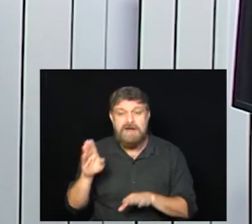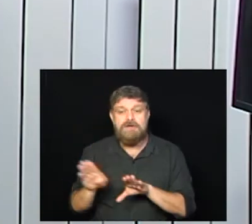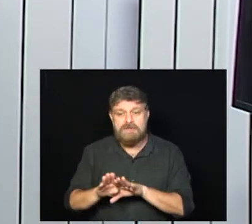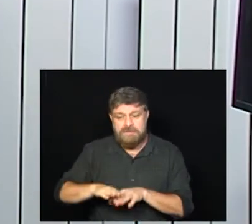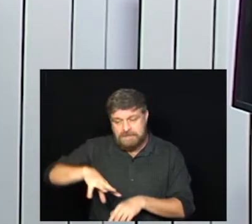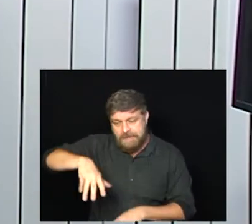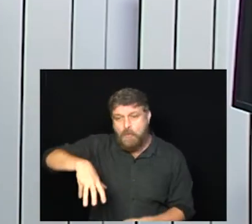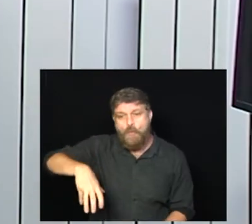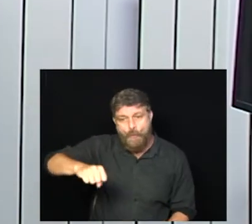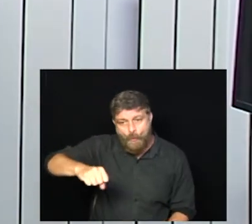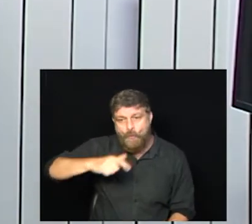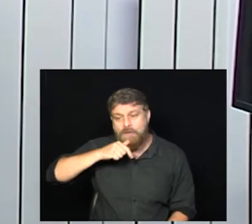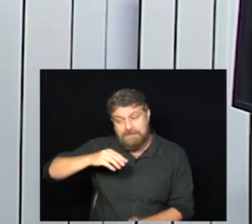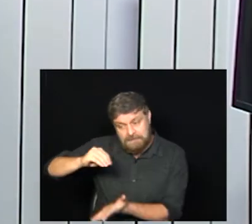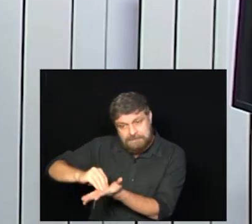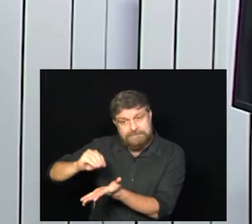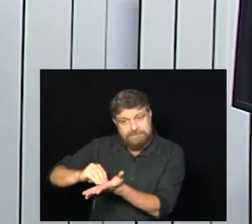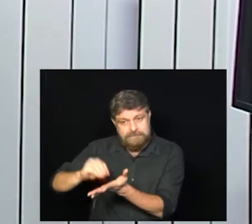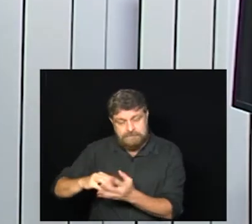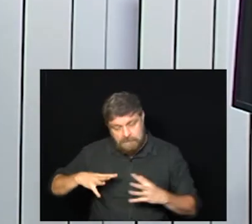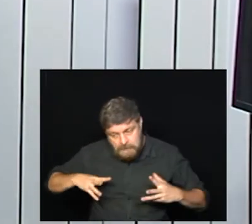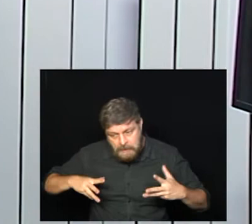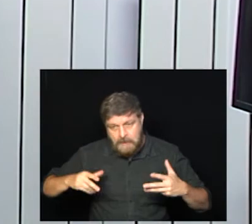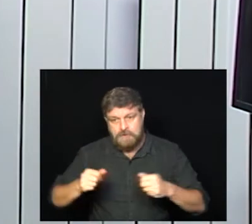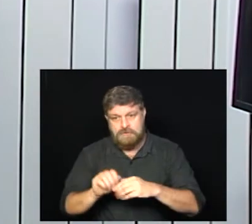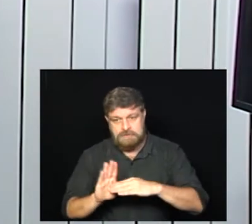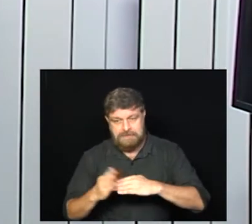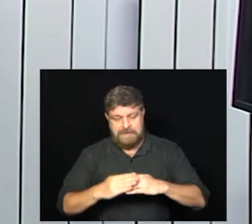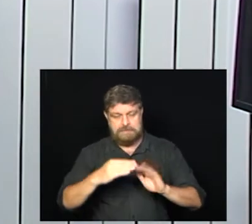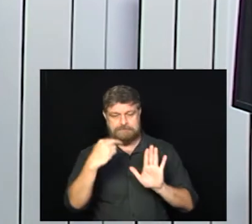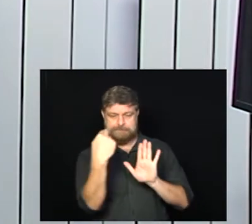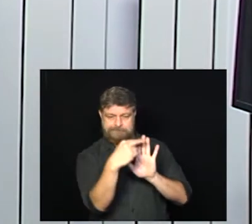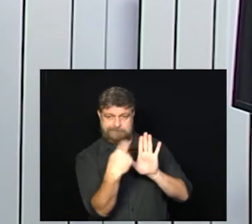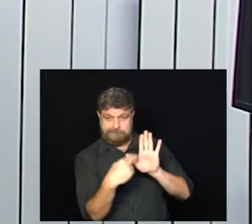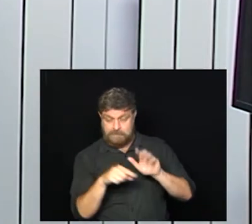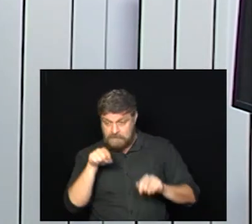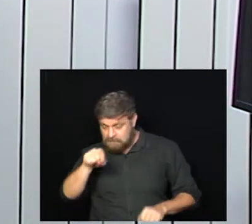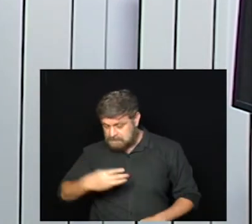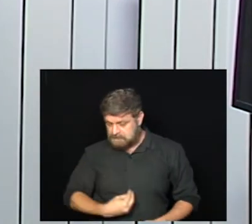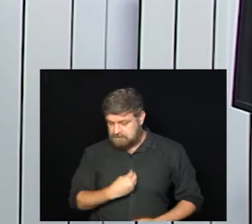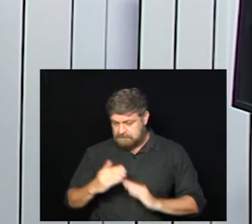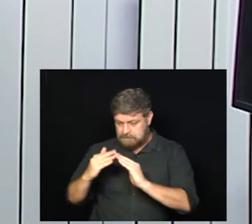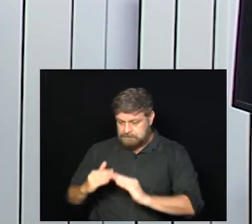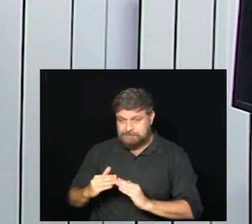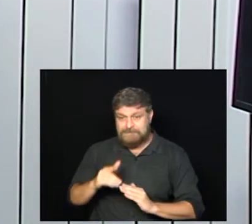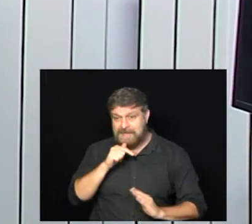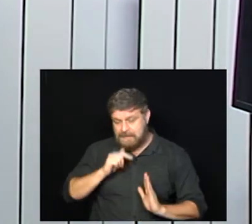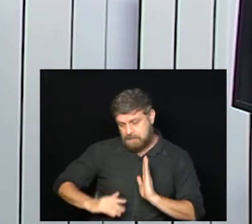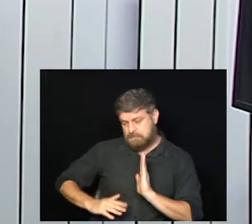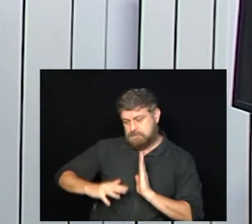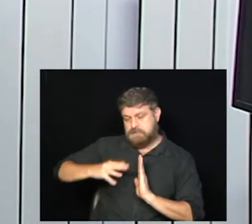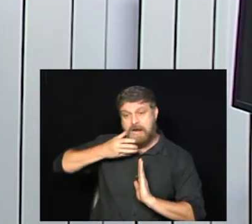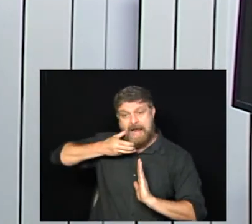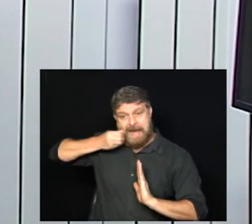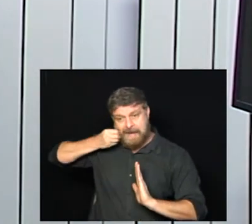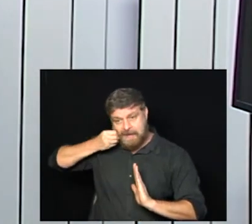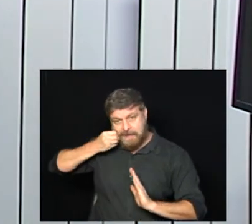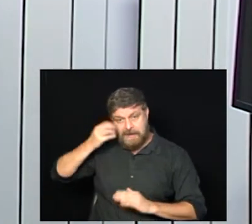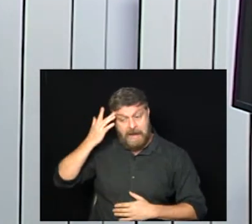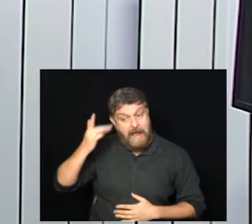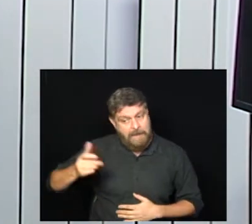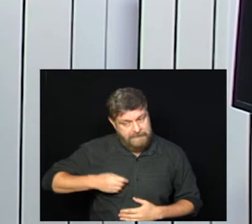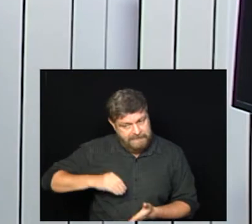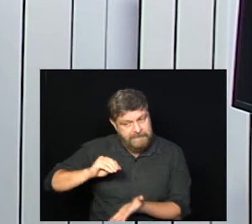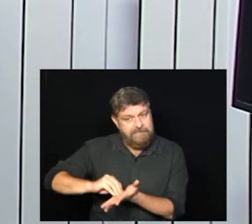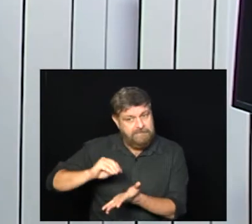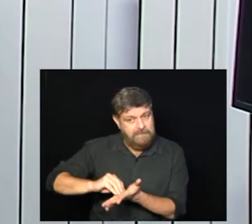serão afetados. Então, todos estes bairros, você que é morador, faça a reserva ainda hoje para não ficar sem água amanhã,